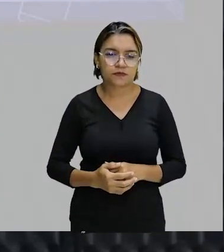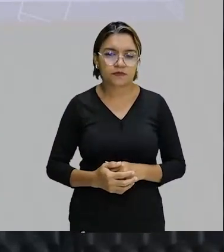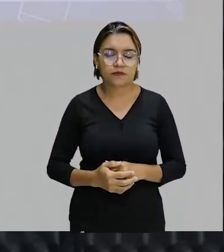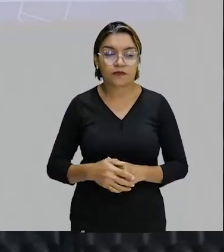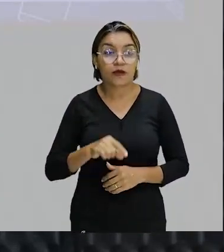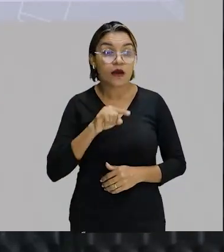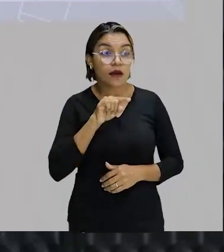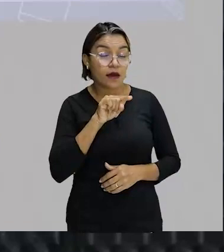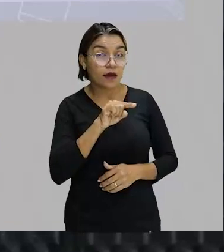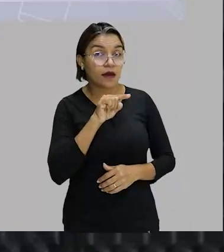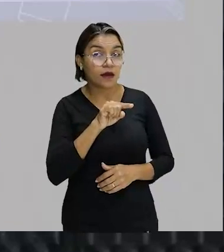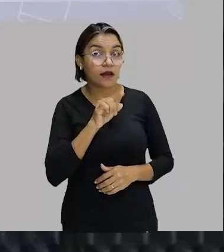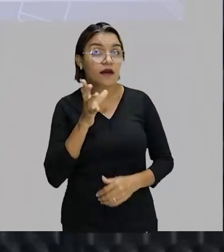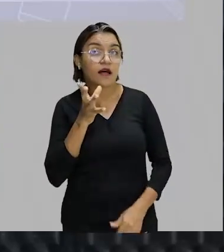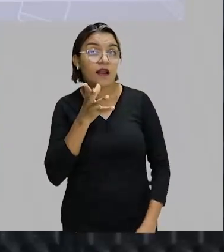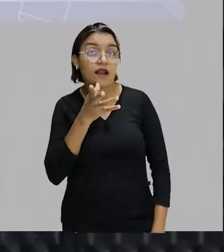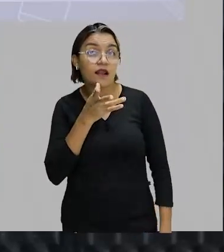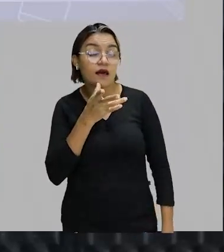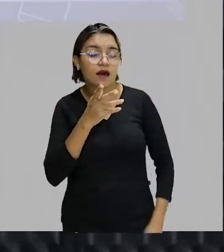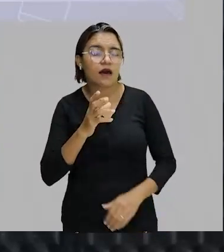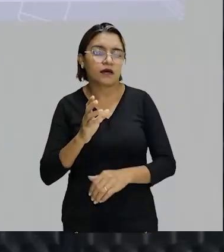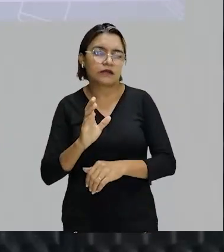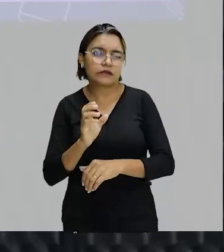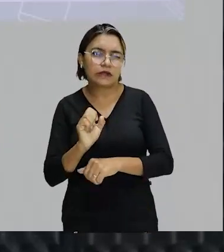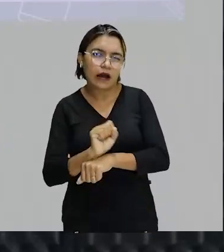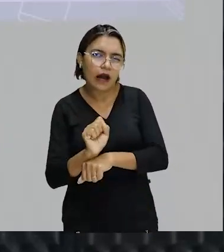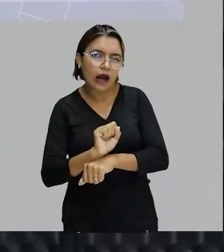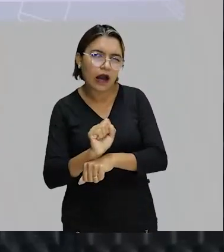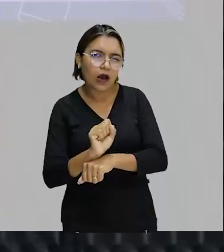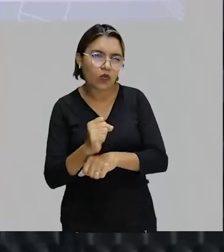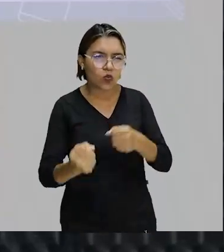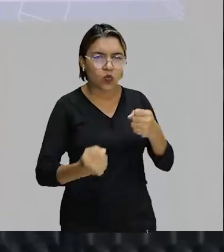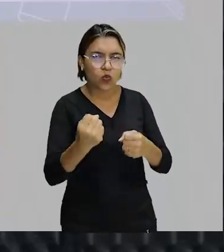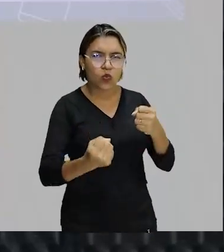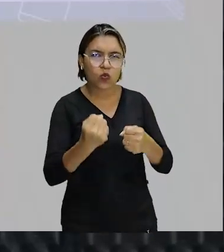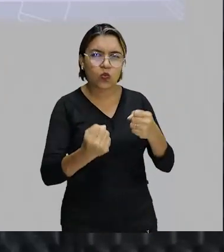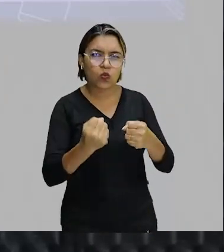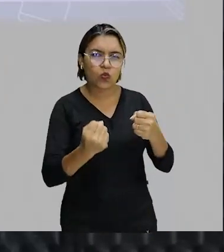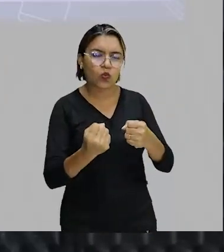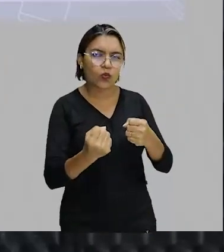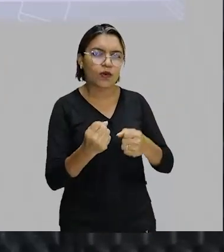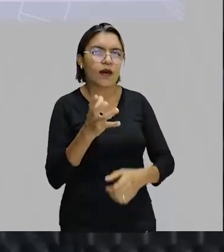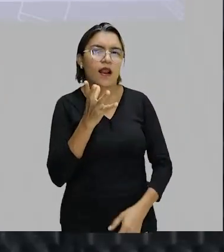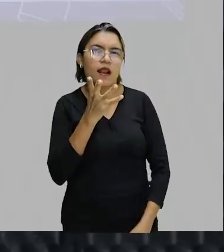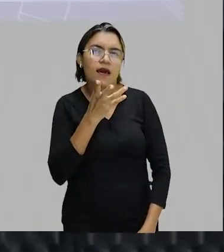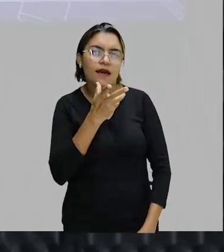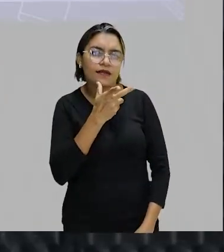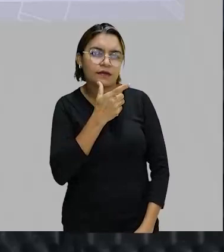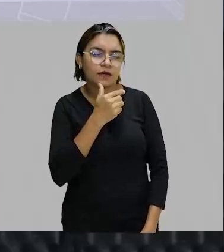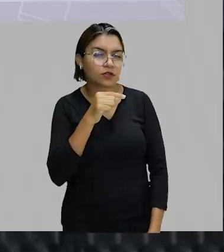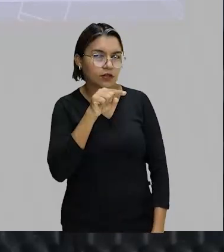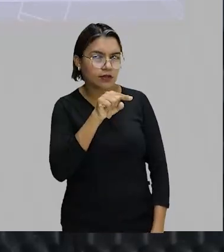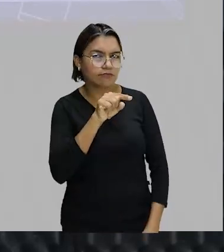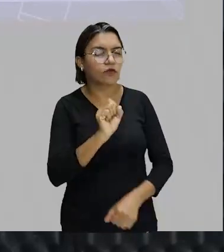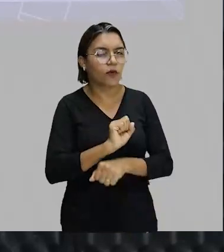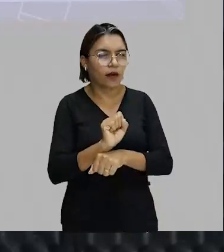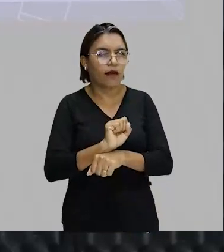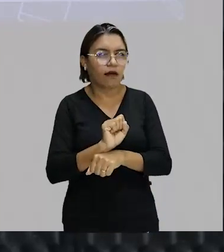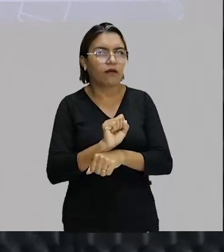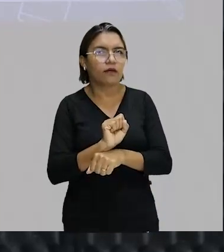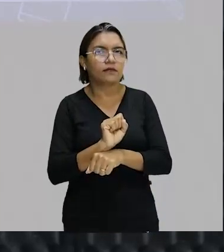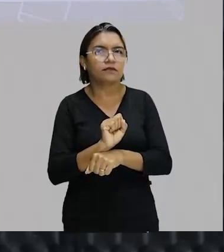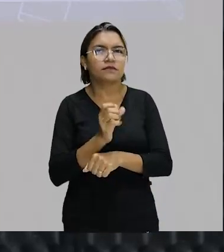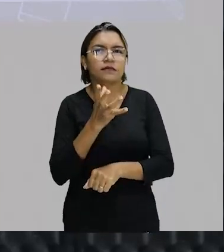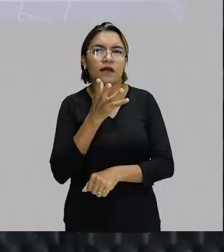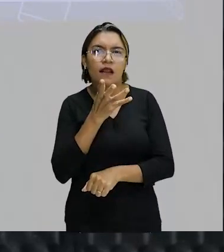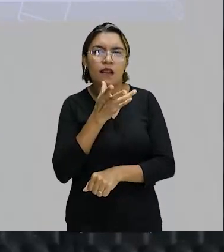lentamente dirigiu seu carro. Ou ele dirigiu seu carro lentamente, como nós falaríamos em português com mais frequência. Bom? Então, verbos